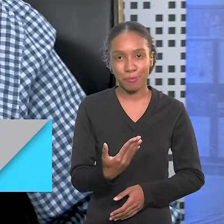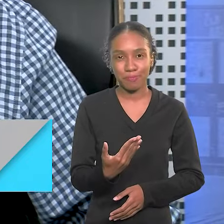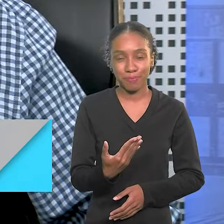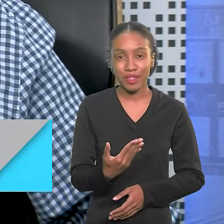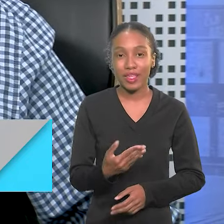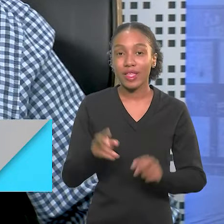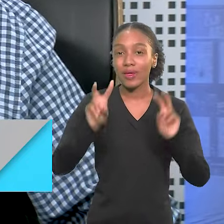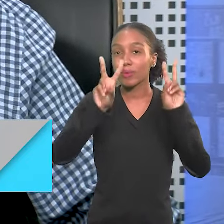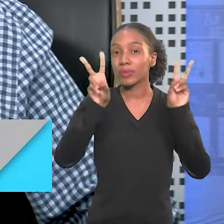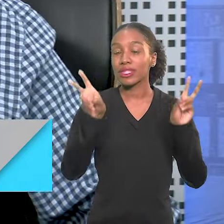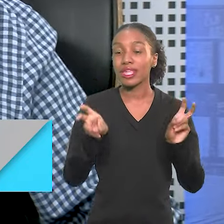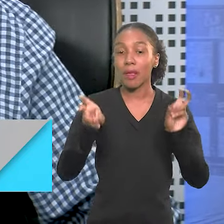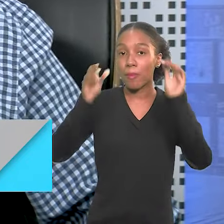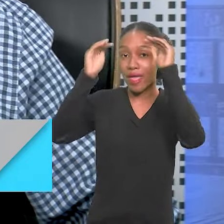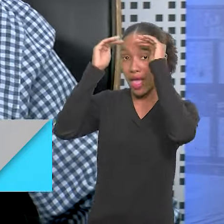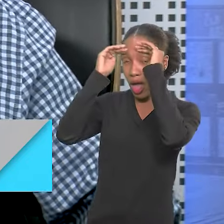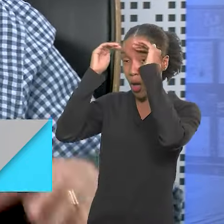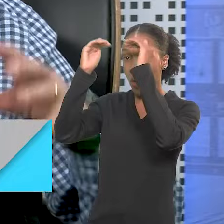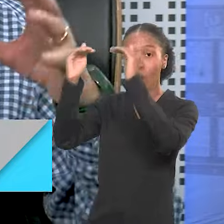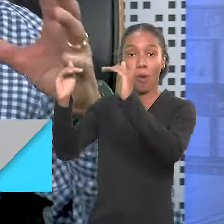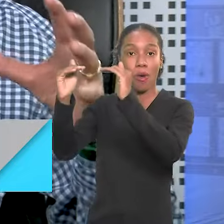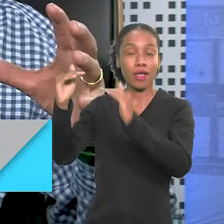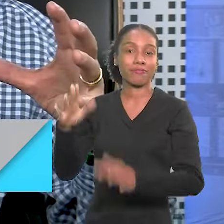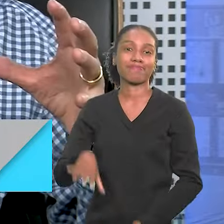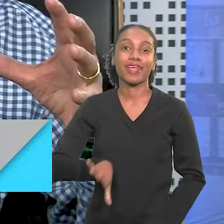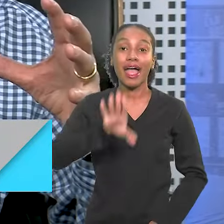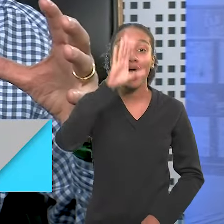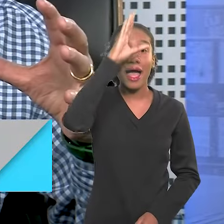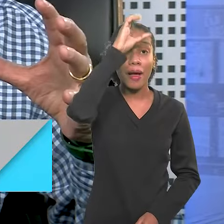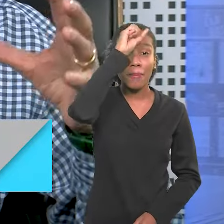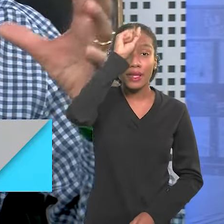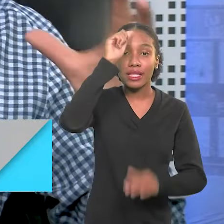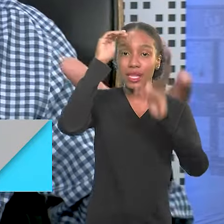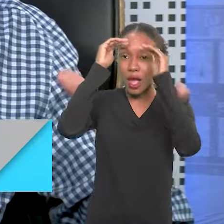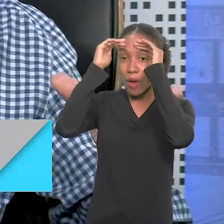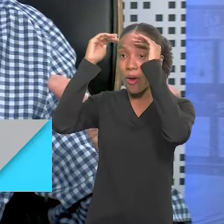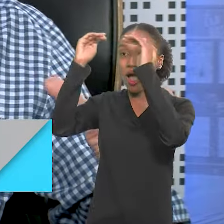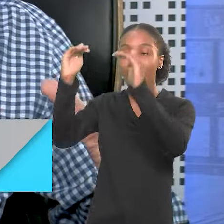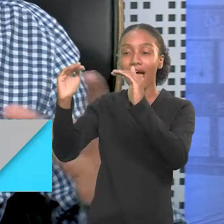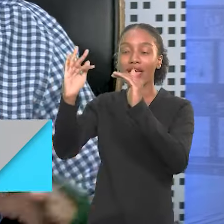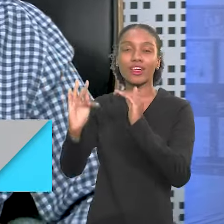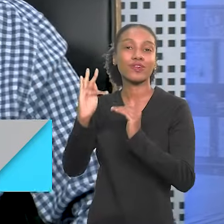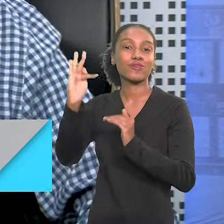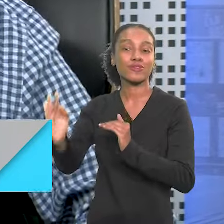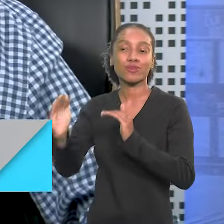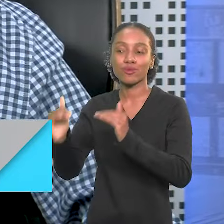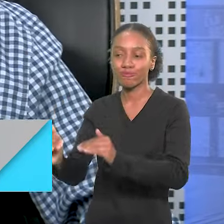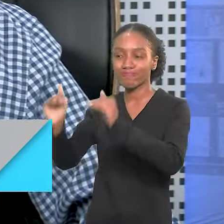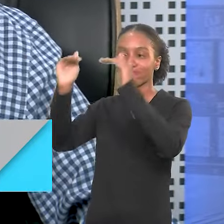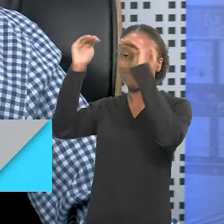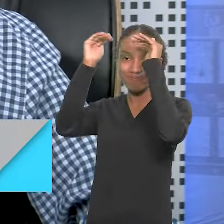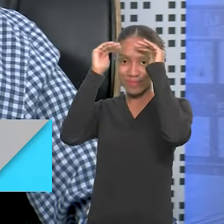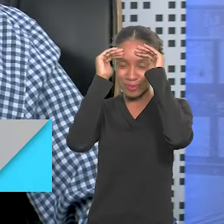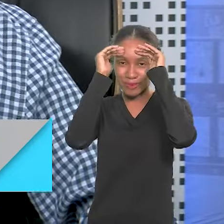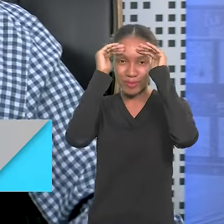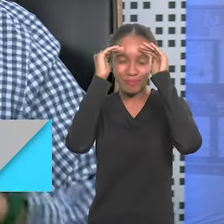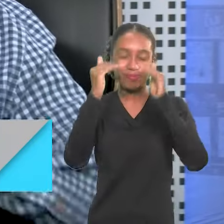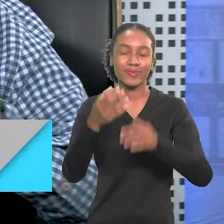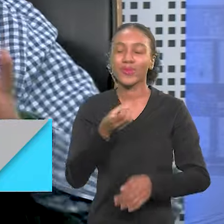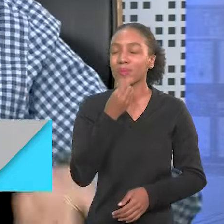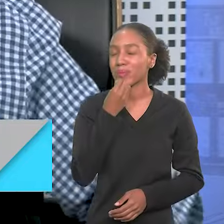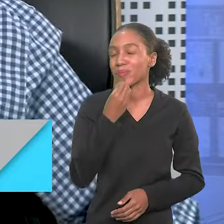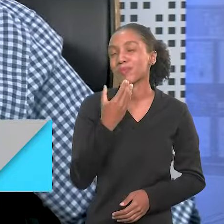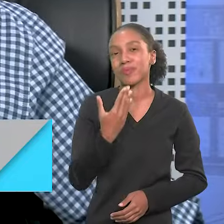o tema foi honra aprendendo a Honrar para ser honrado